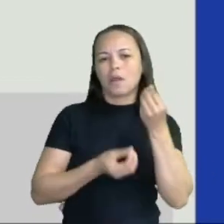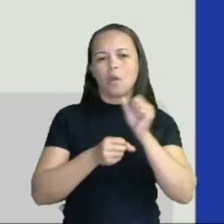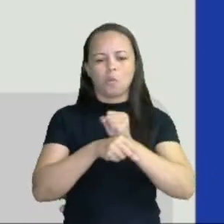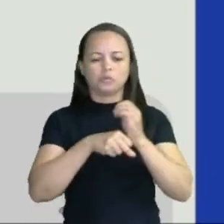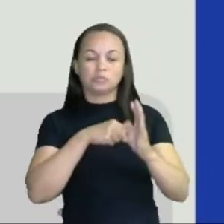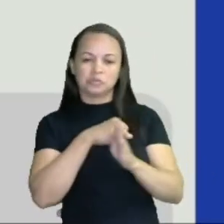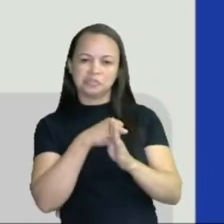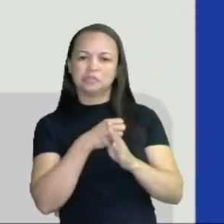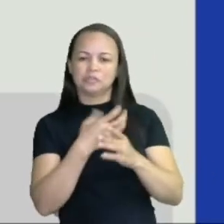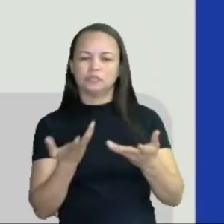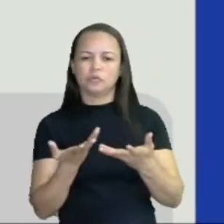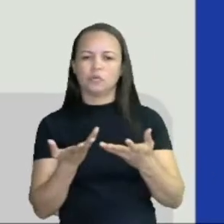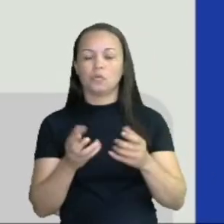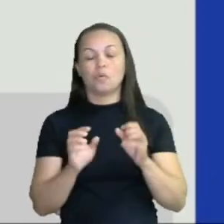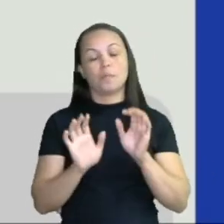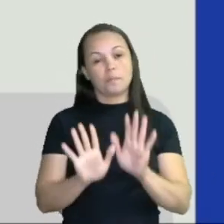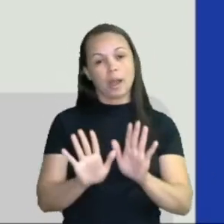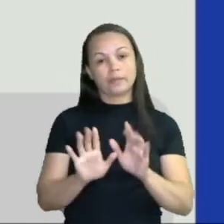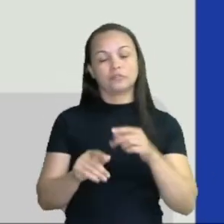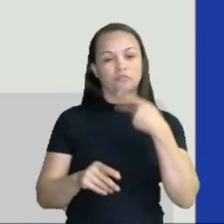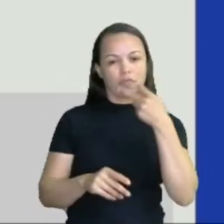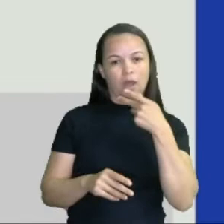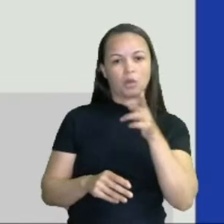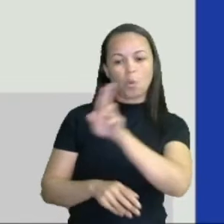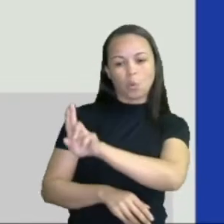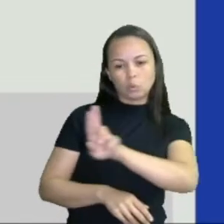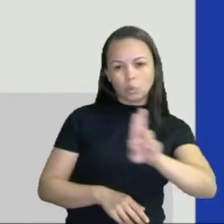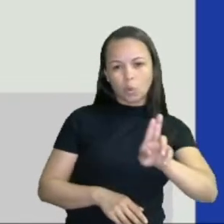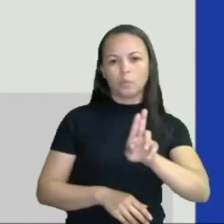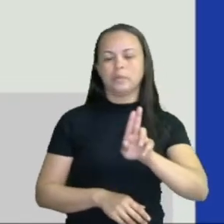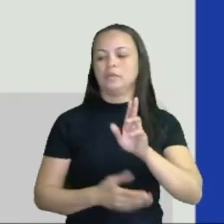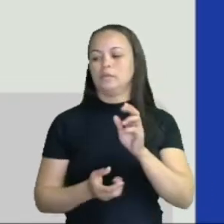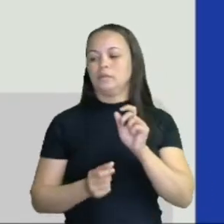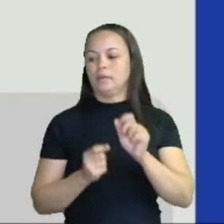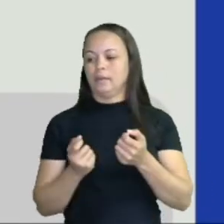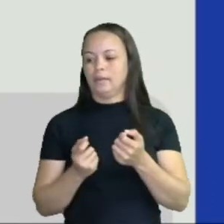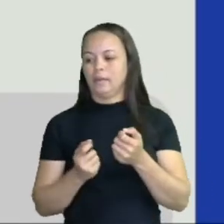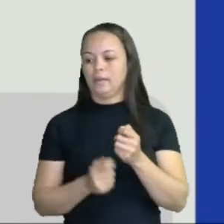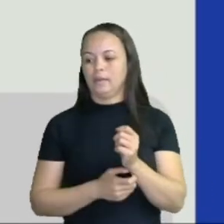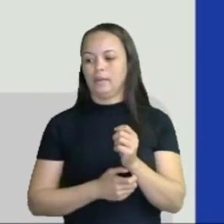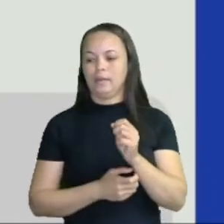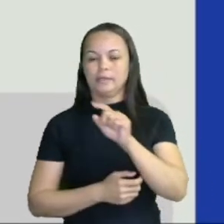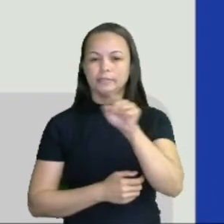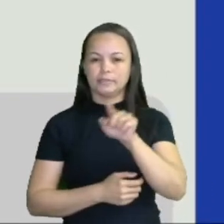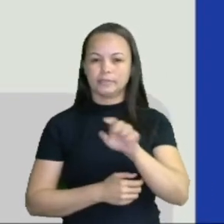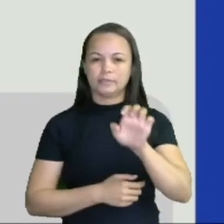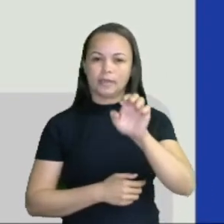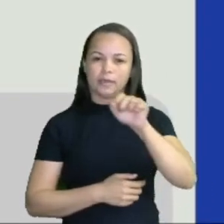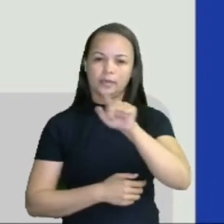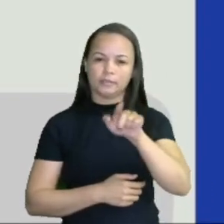ser o nome de uma pessoa, também é o nome de uma escritora específica a que eu estou me referindo.